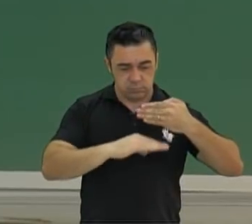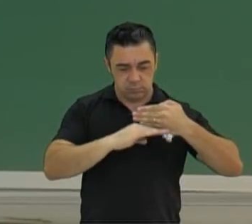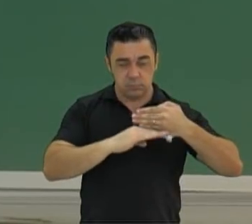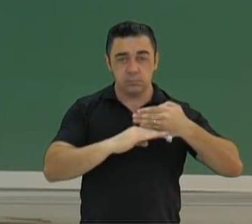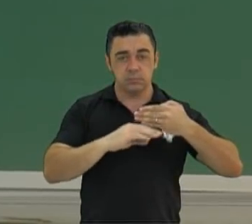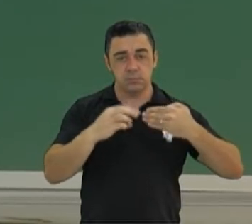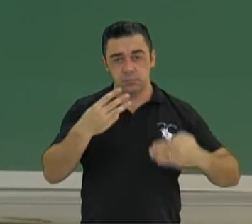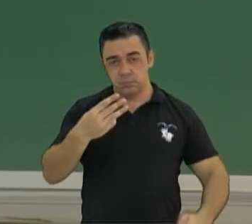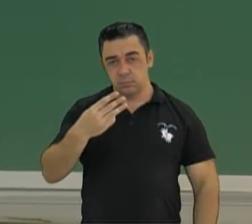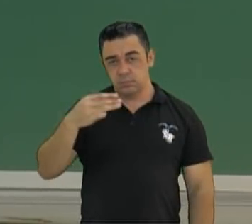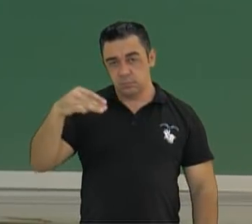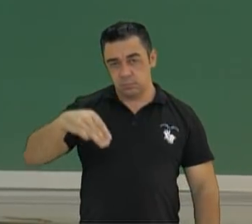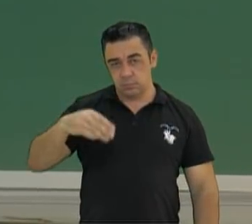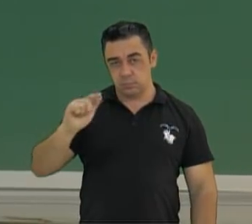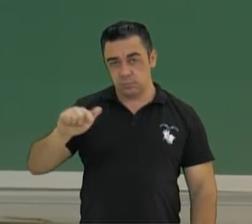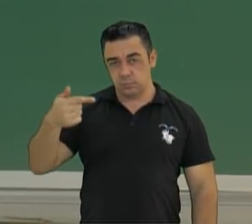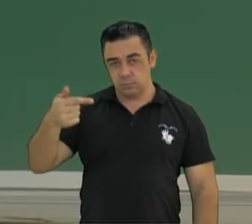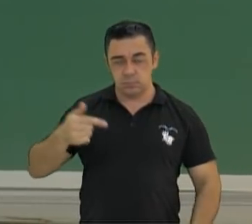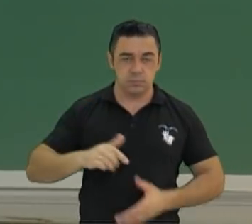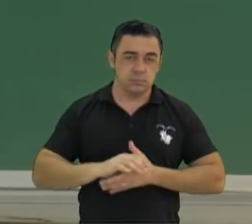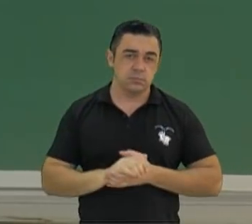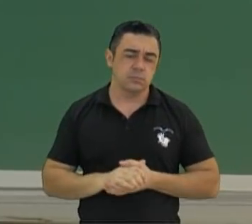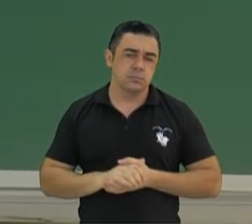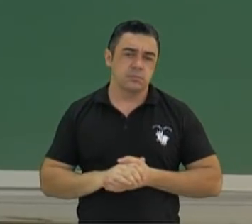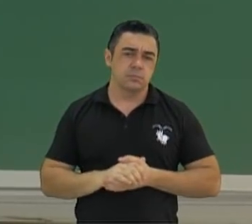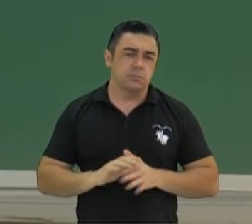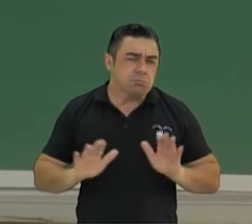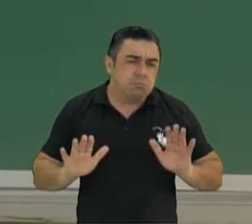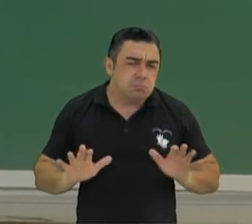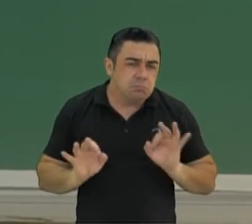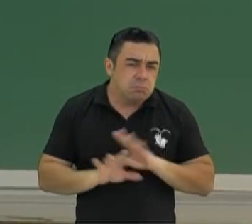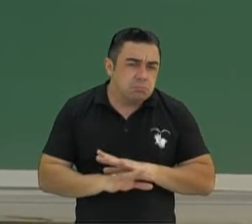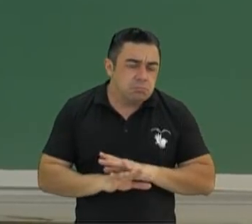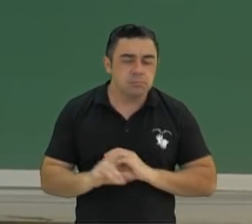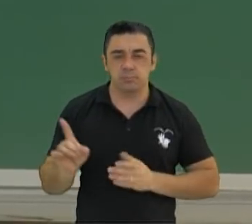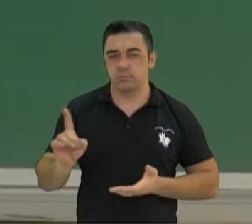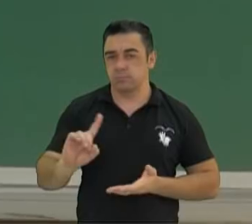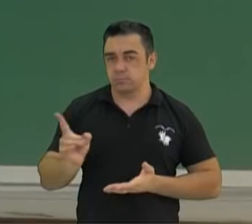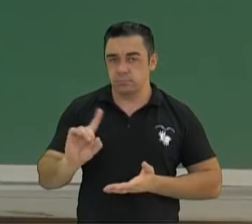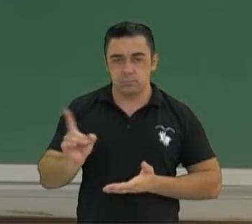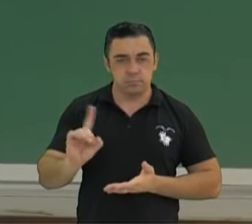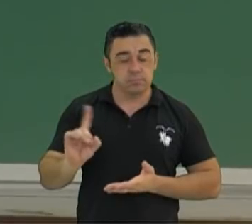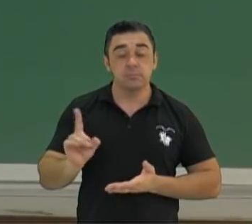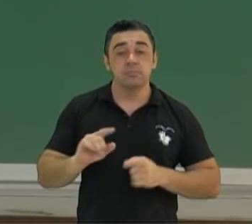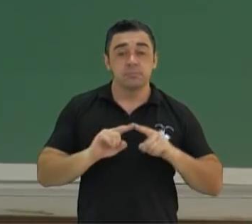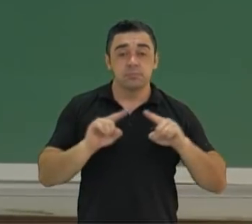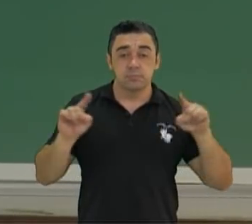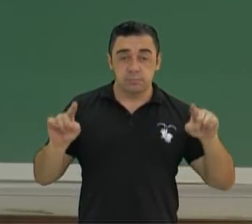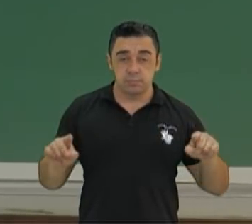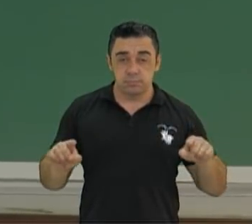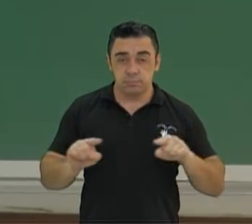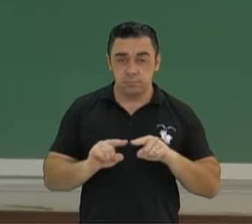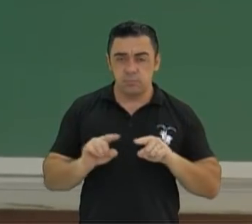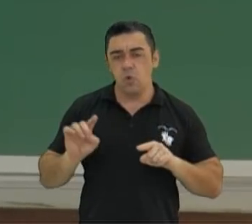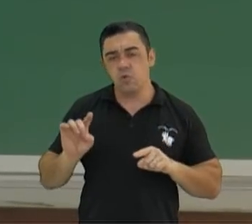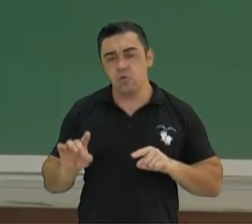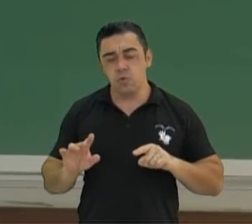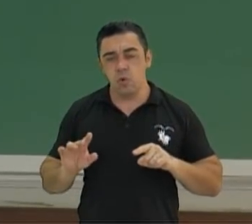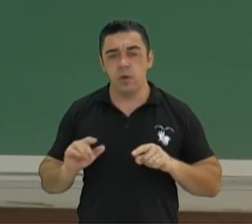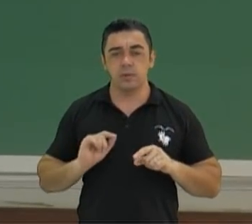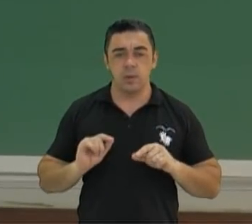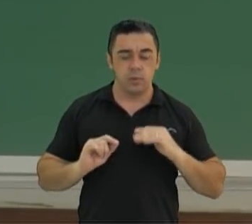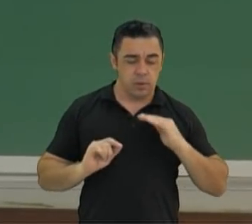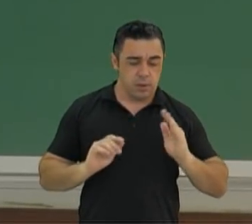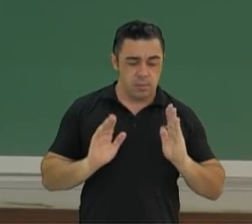metros quadrados, certinho? Mas acabou? Não, os retângulos são só as faces laterais, faltam